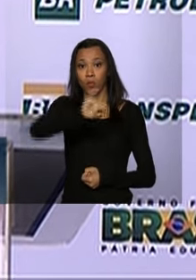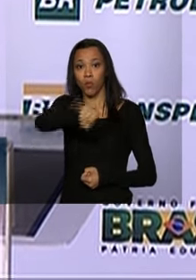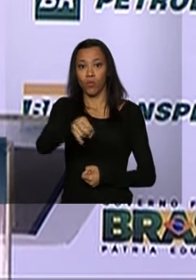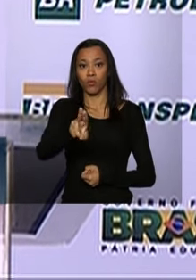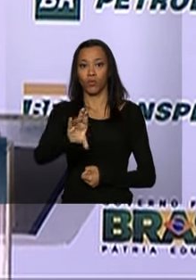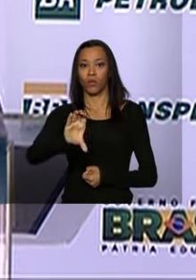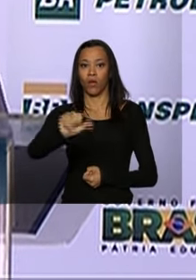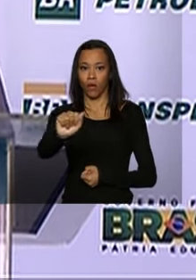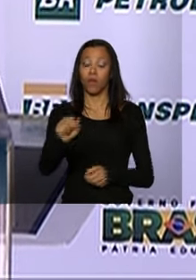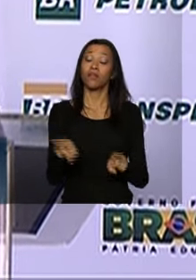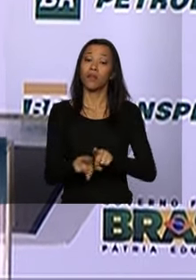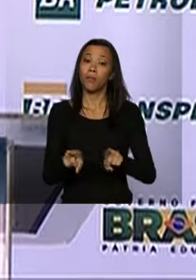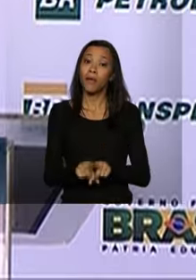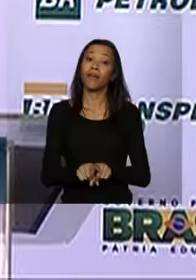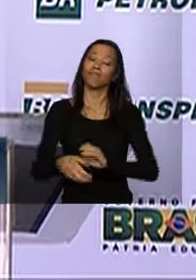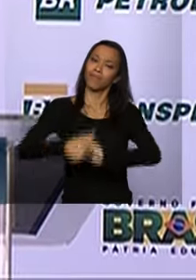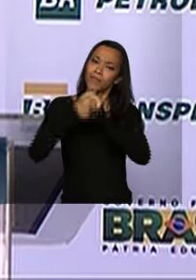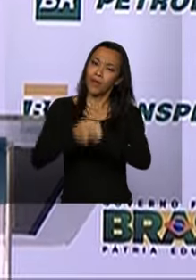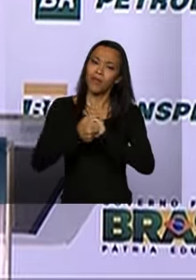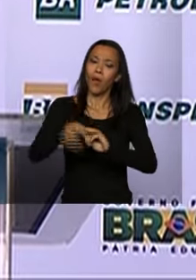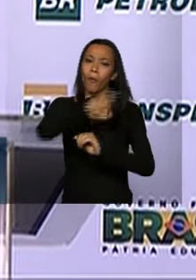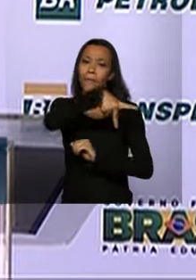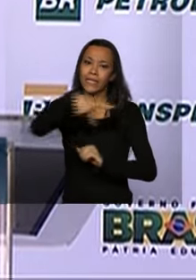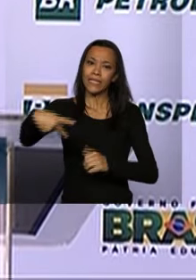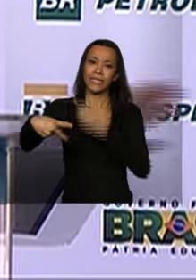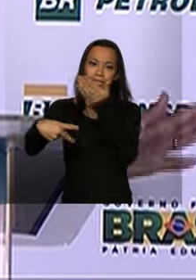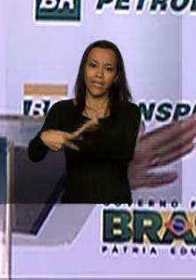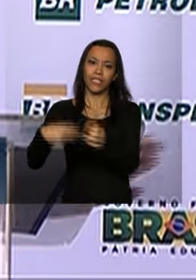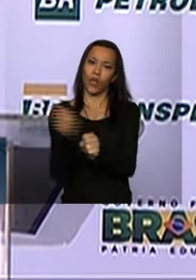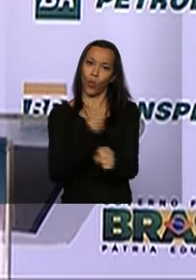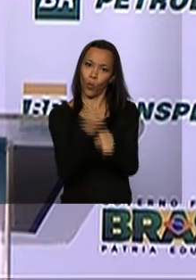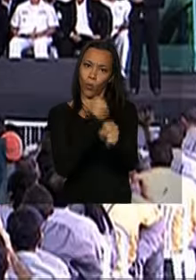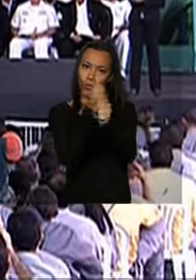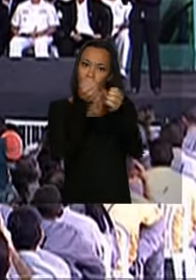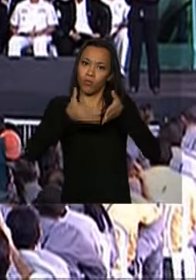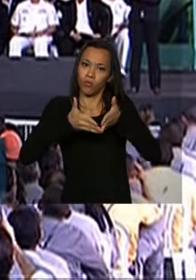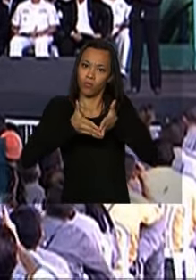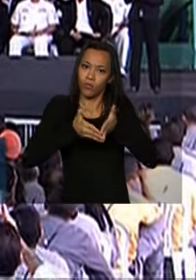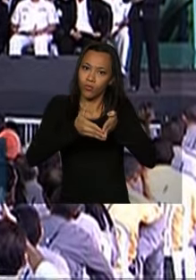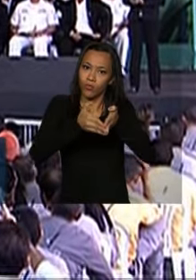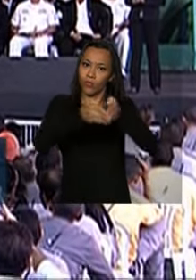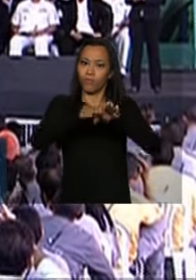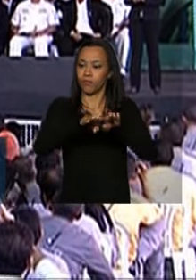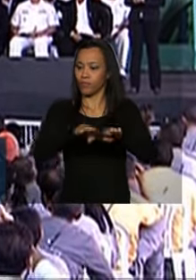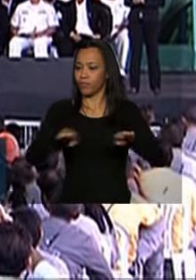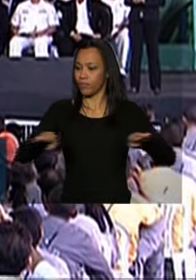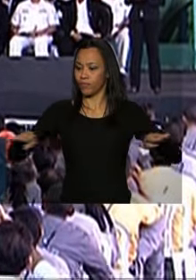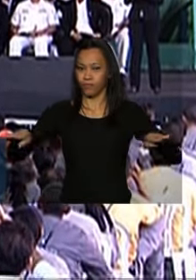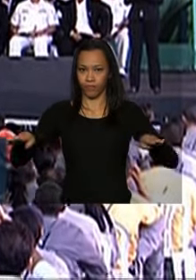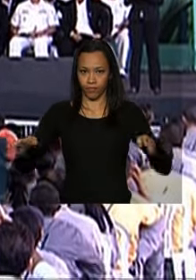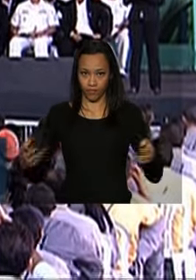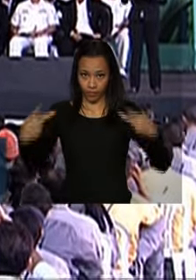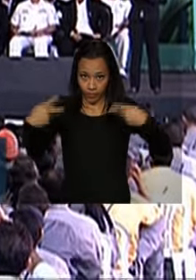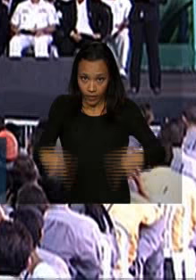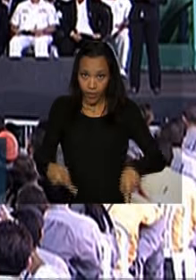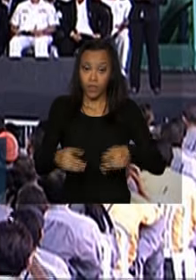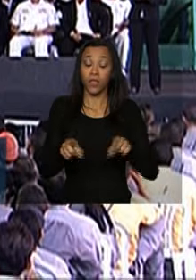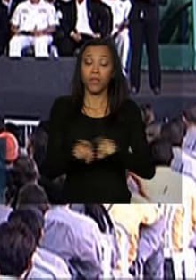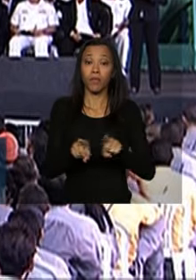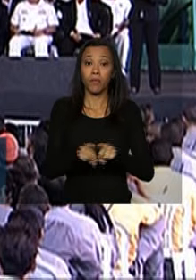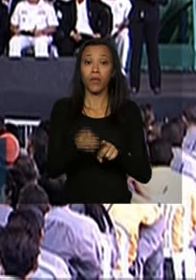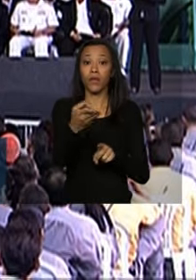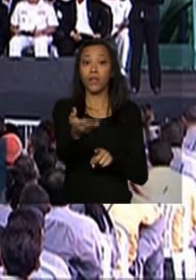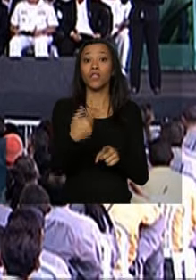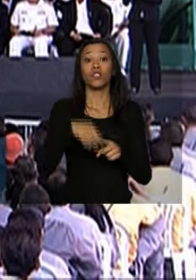Quero saudar o presidente do Estaleiro Atlântico Sul, Arro Borma, e os diretores e gestores do